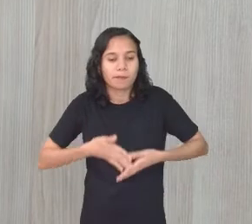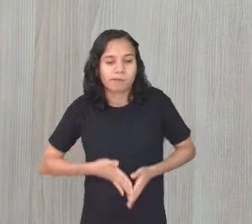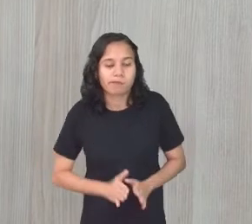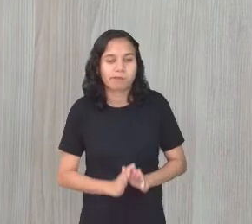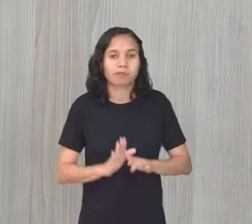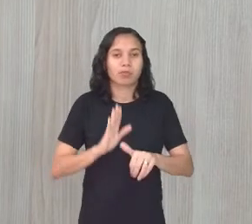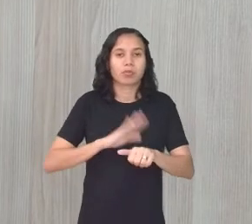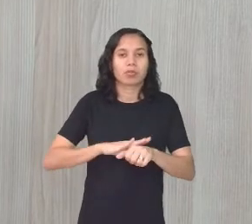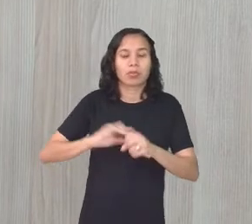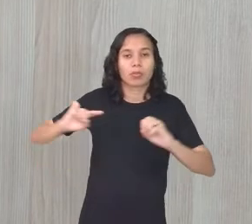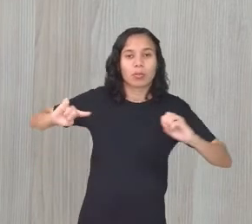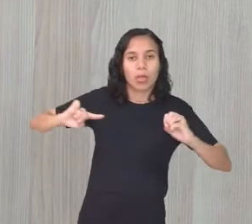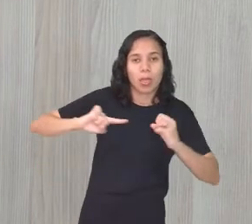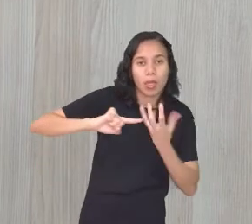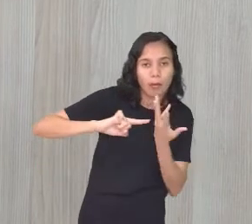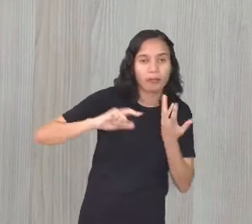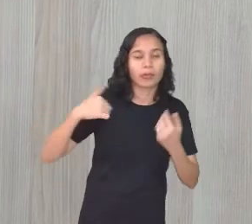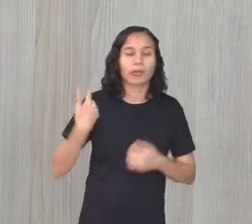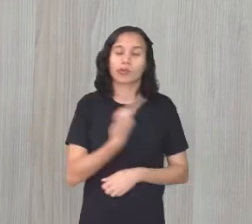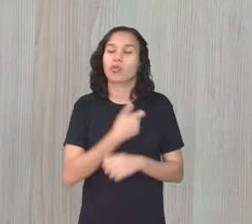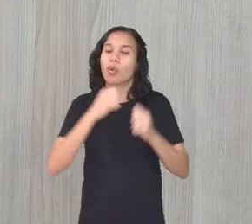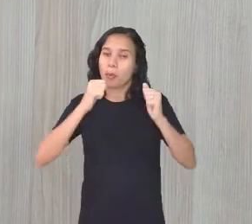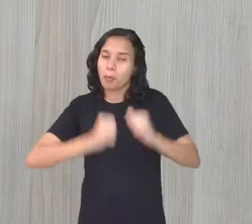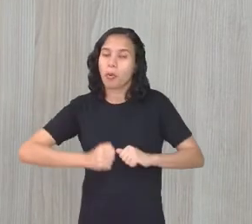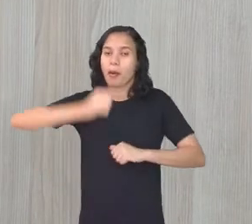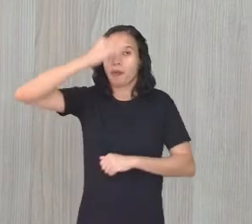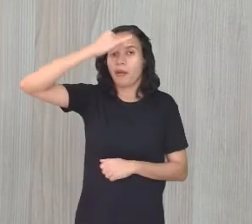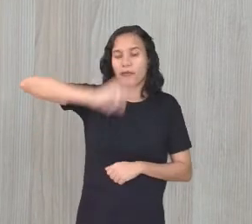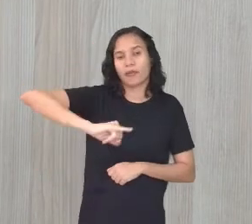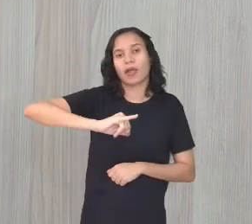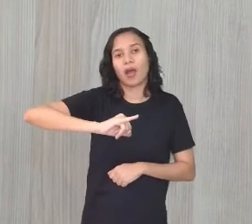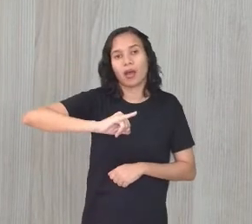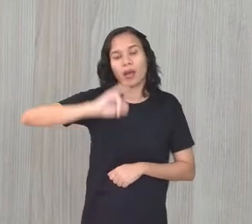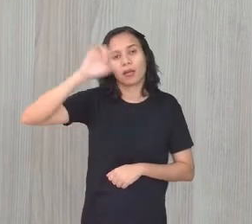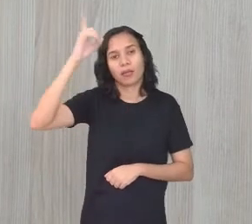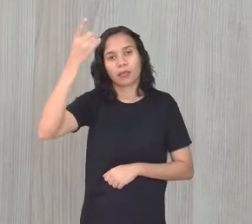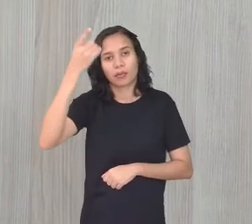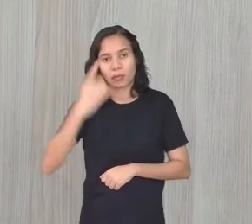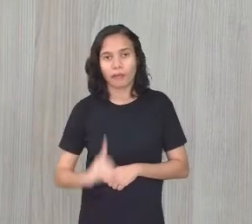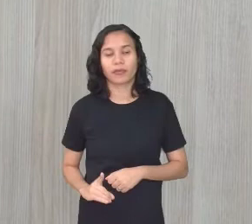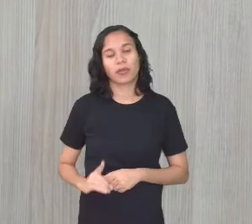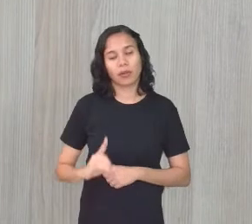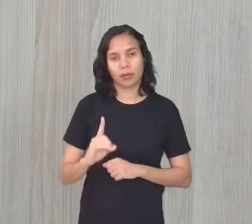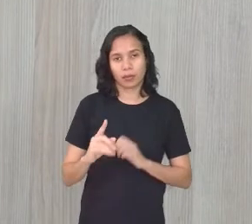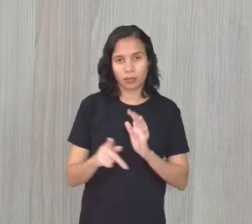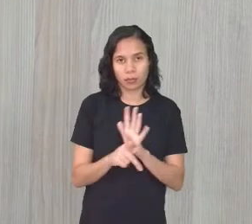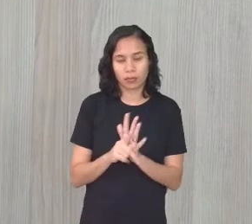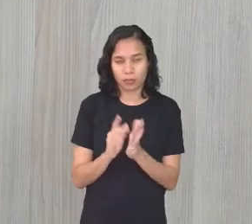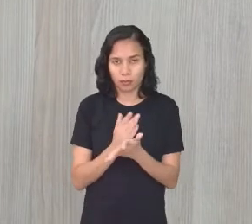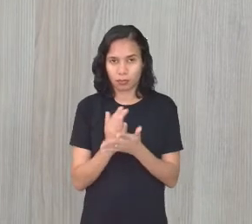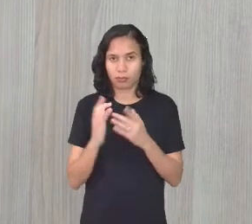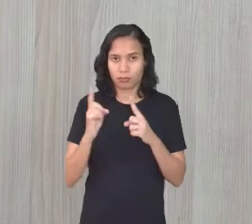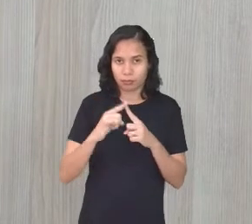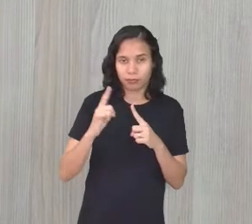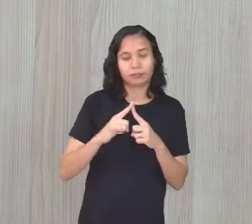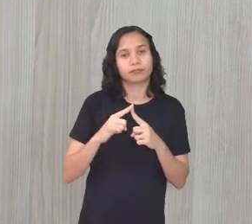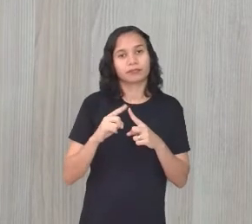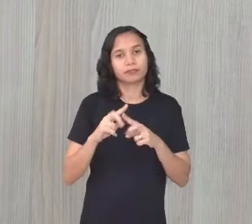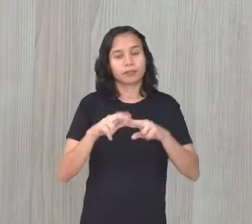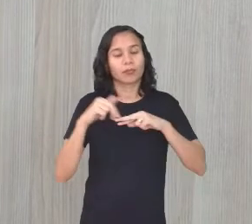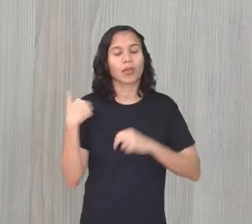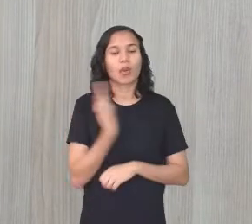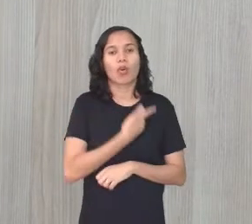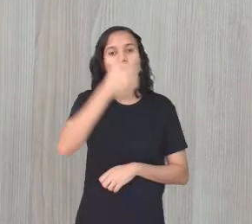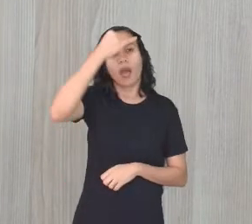da fecundação. A gente poderia ter evitado que essas crianças tivessem alguma deficiência. A gente